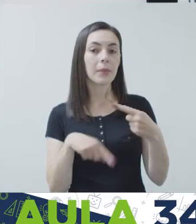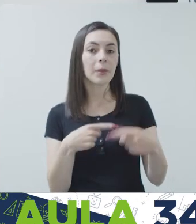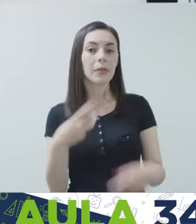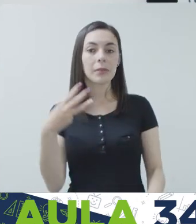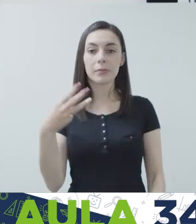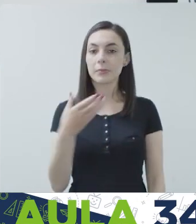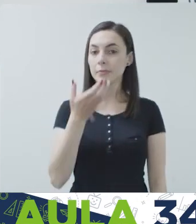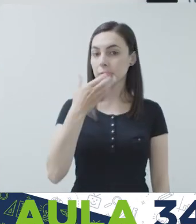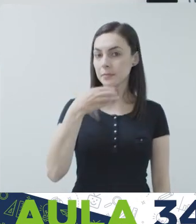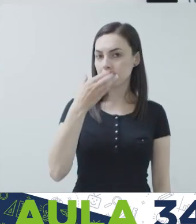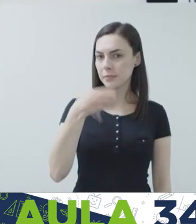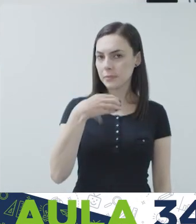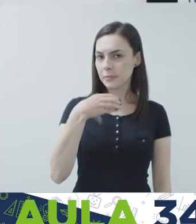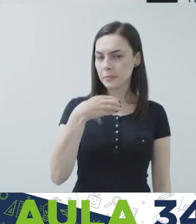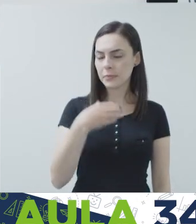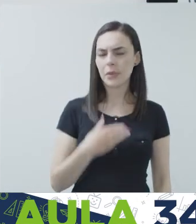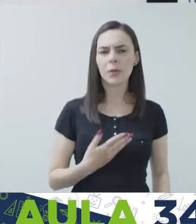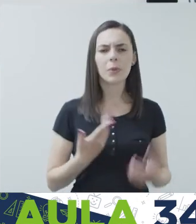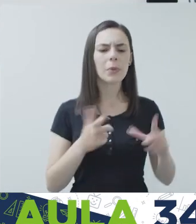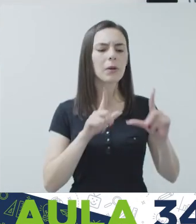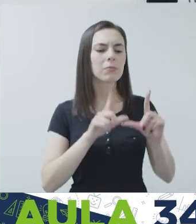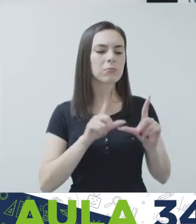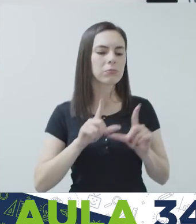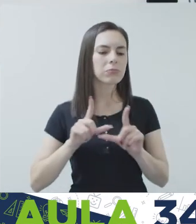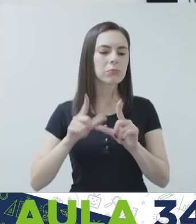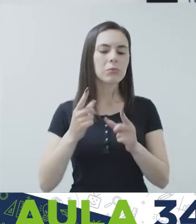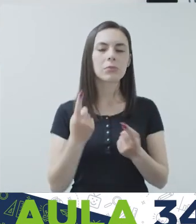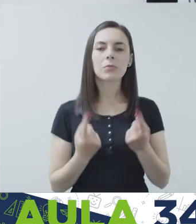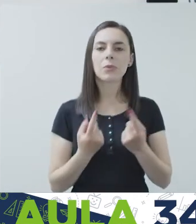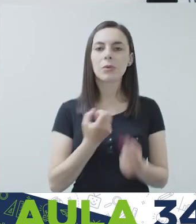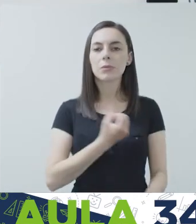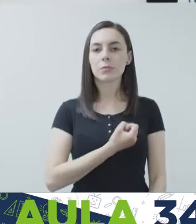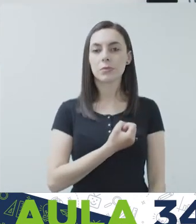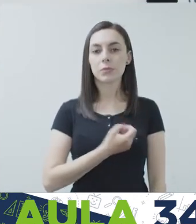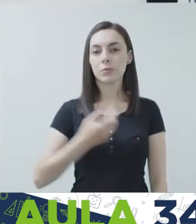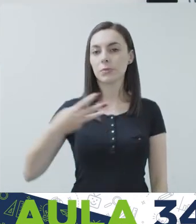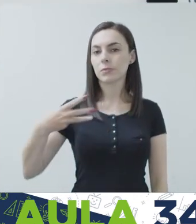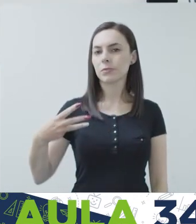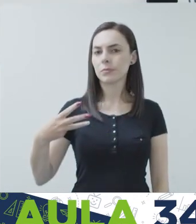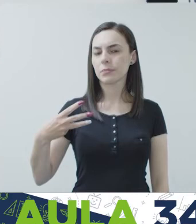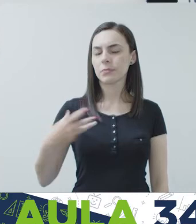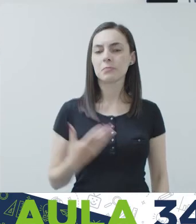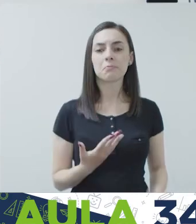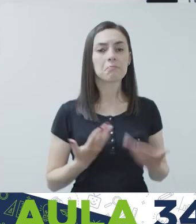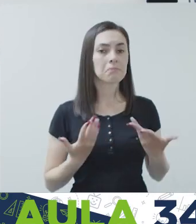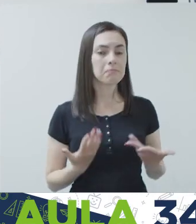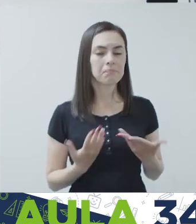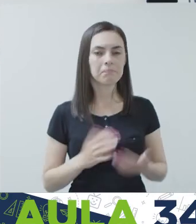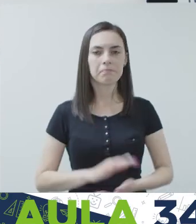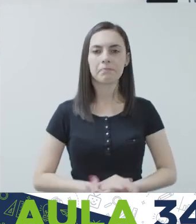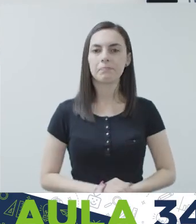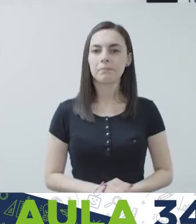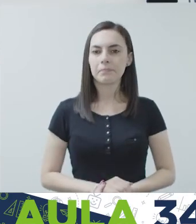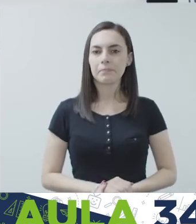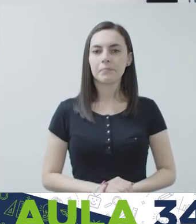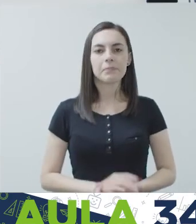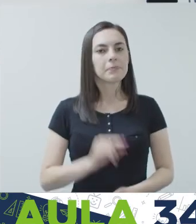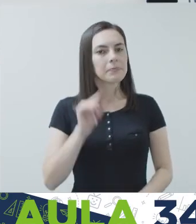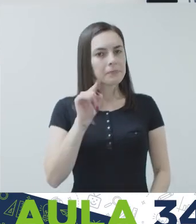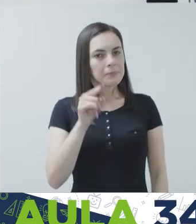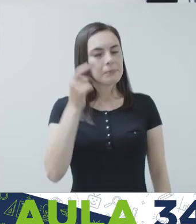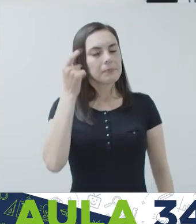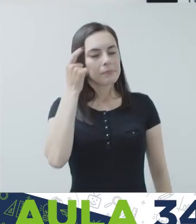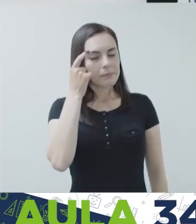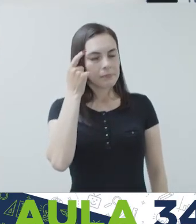maçãs. Qual é a cartela que tem o número que representa essa quantidade? Quero que vocês pensem